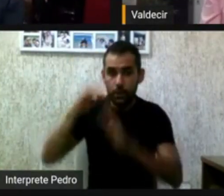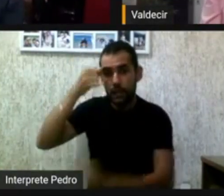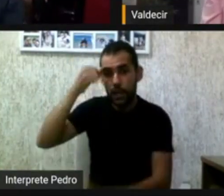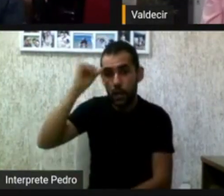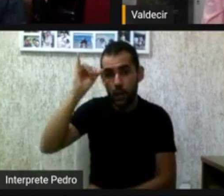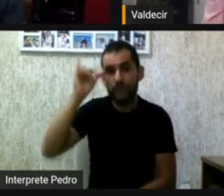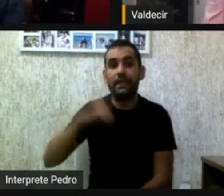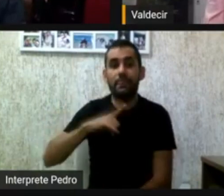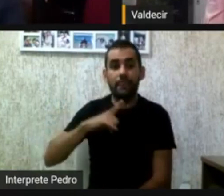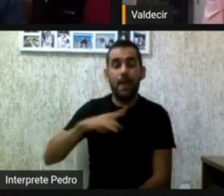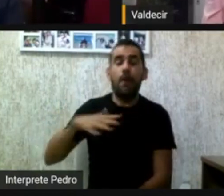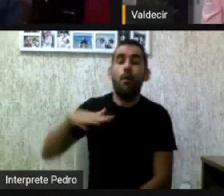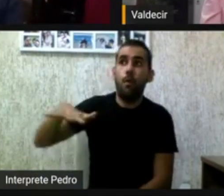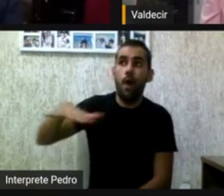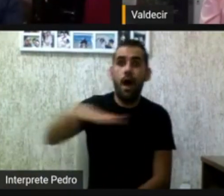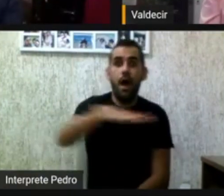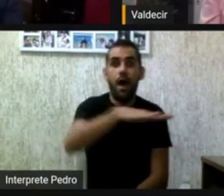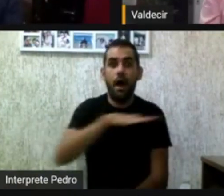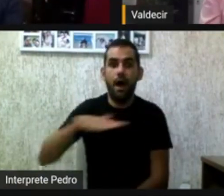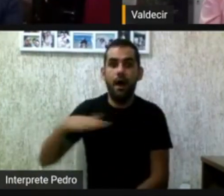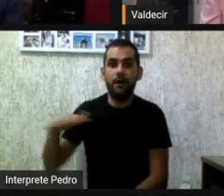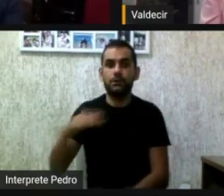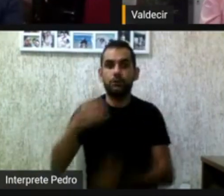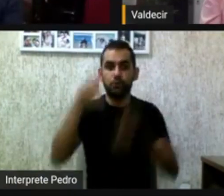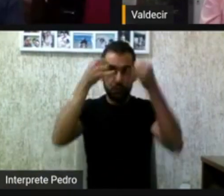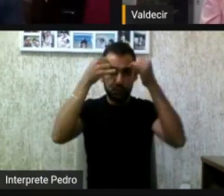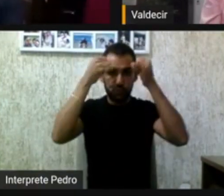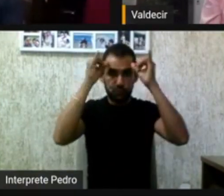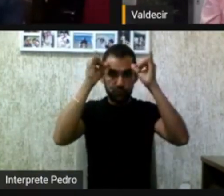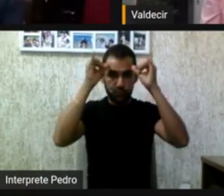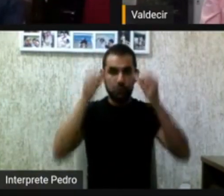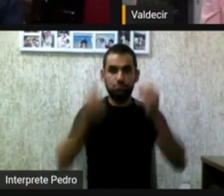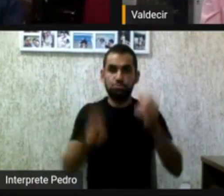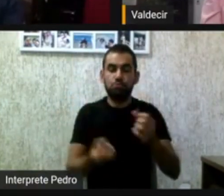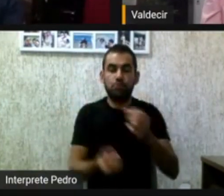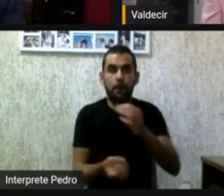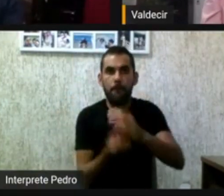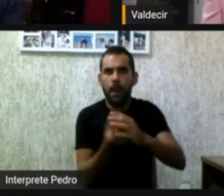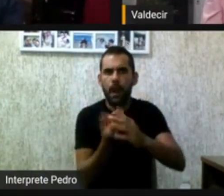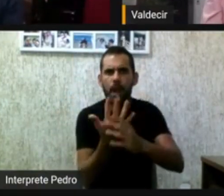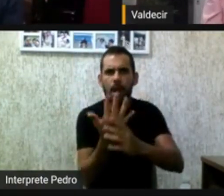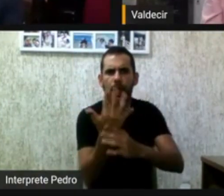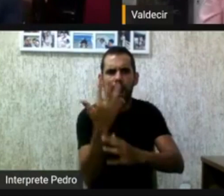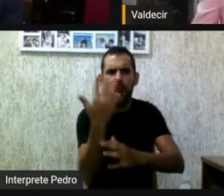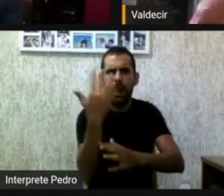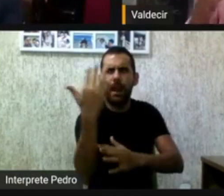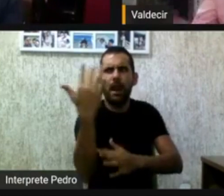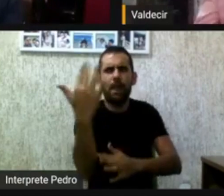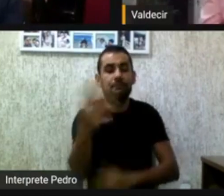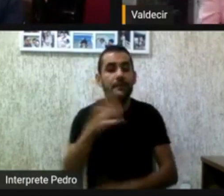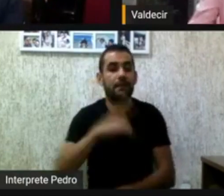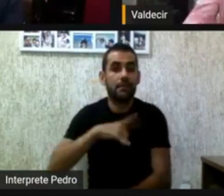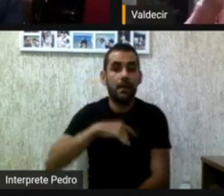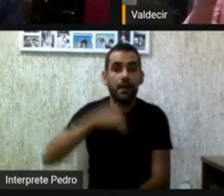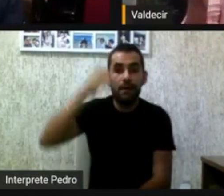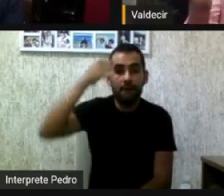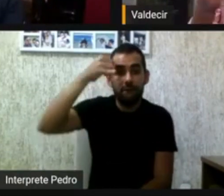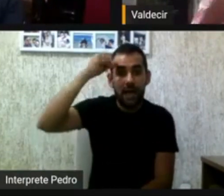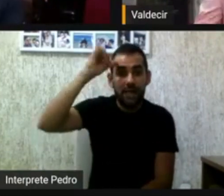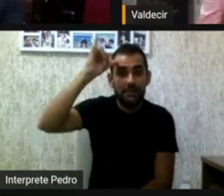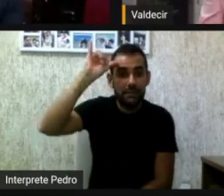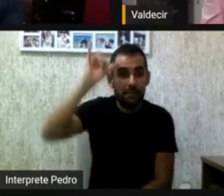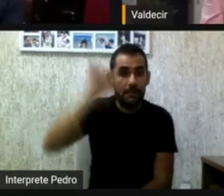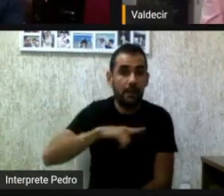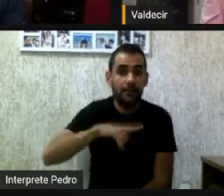uma vasta área rural grande. De grande produção. Nós temos fazendas aqui cinematográficas, nós temos fazenda